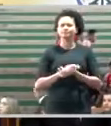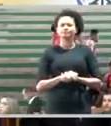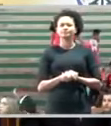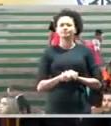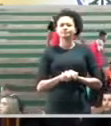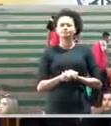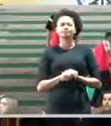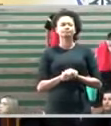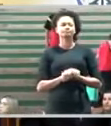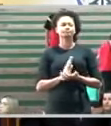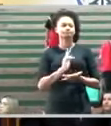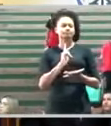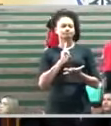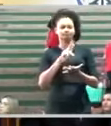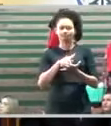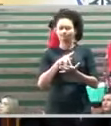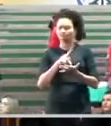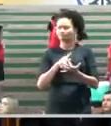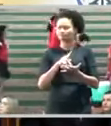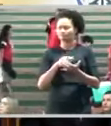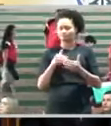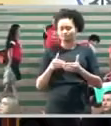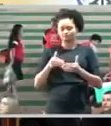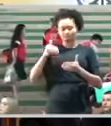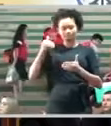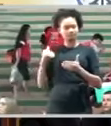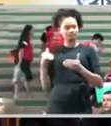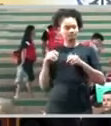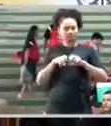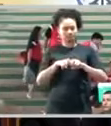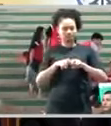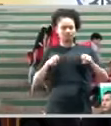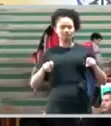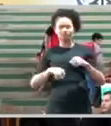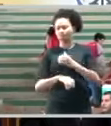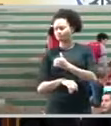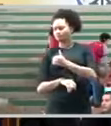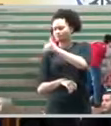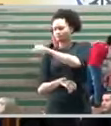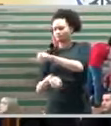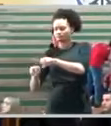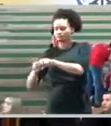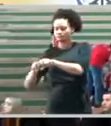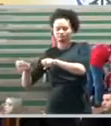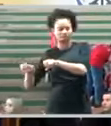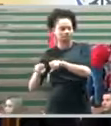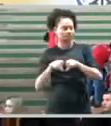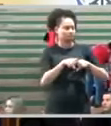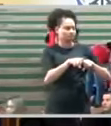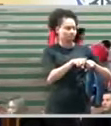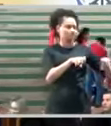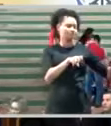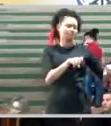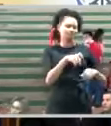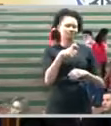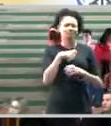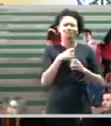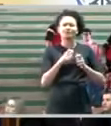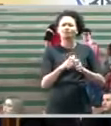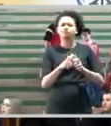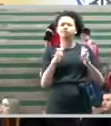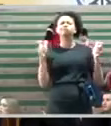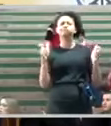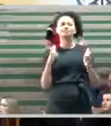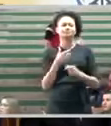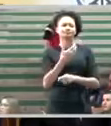bem verdade que na minha vanguarda e na minha retaguarda está repleto de amigos,